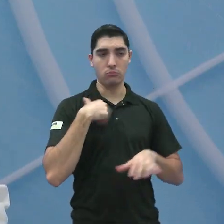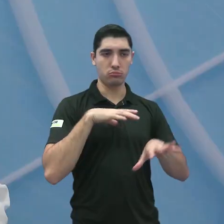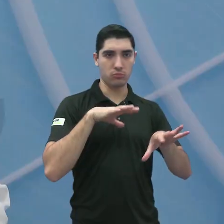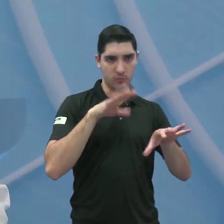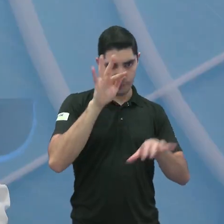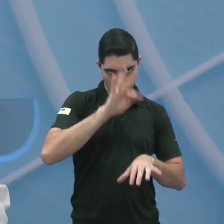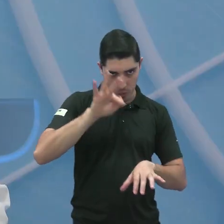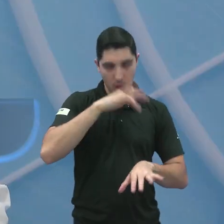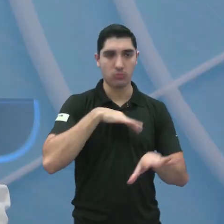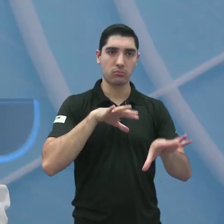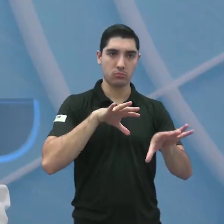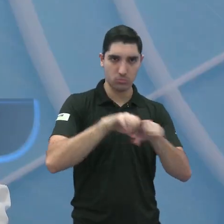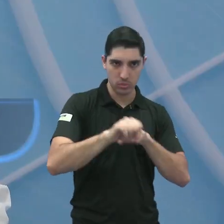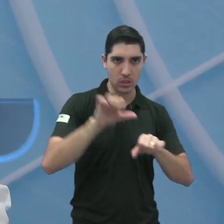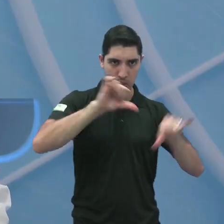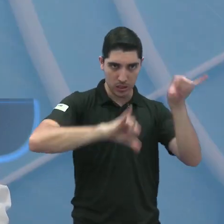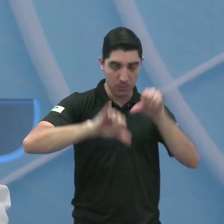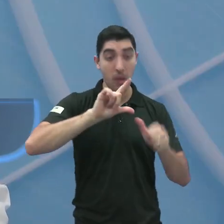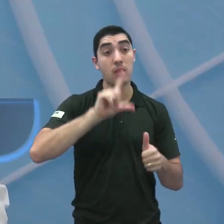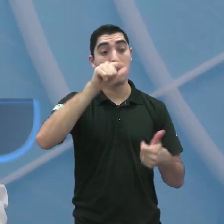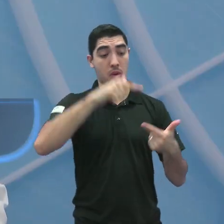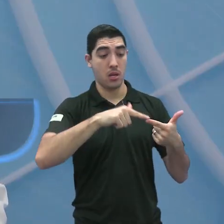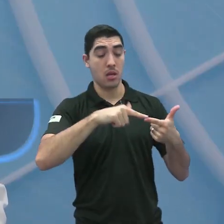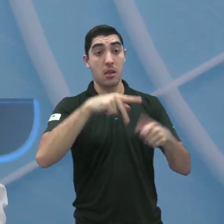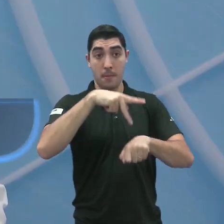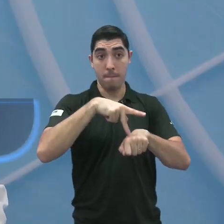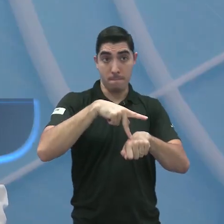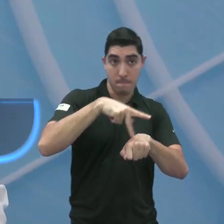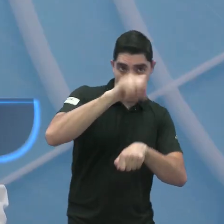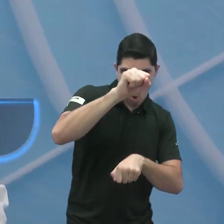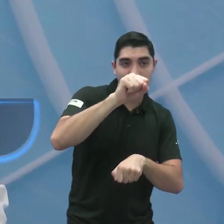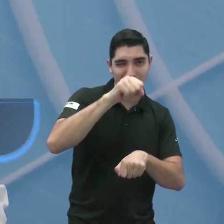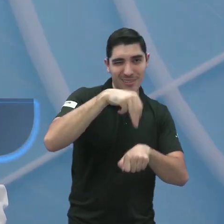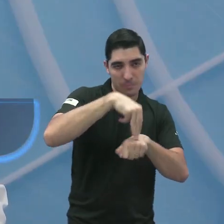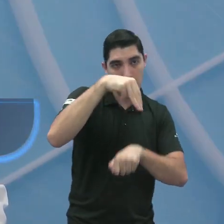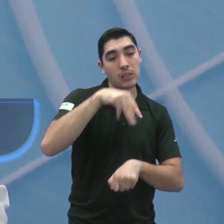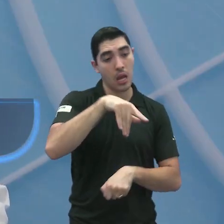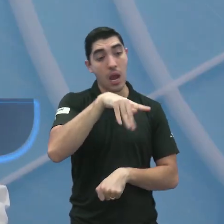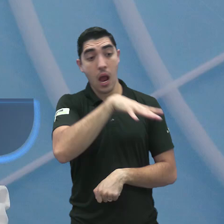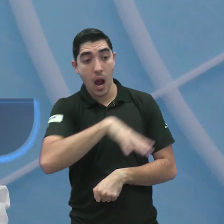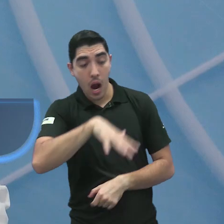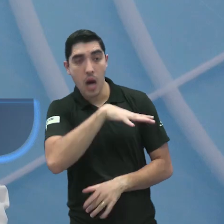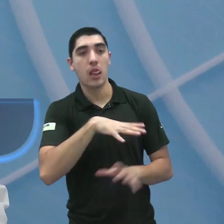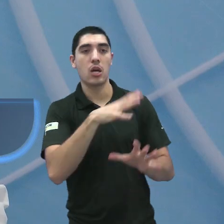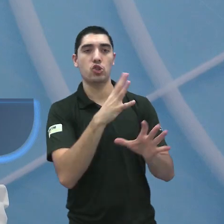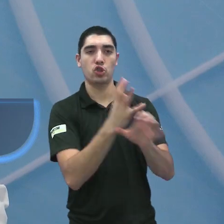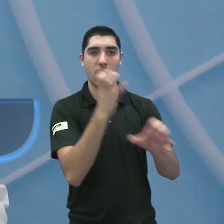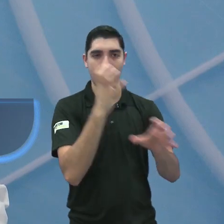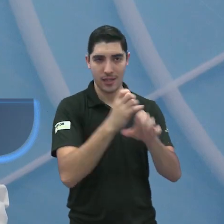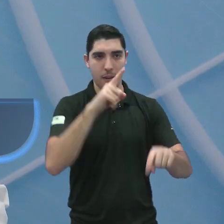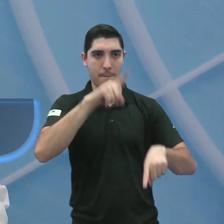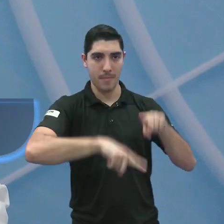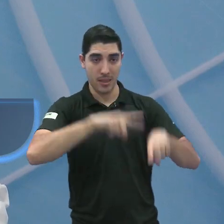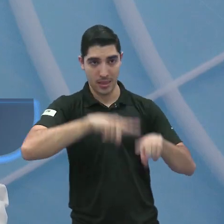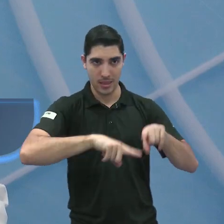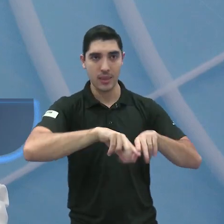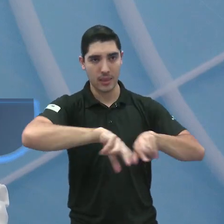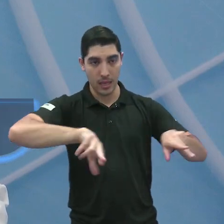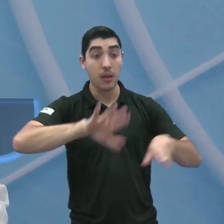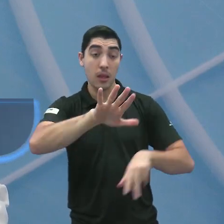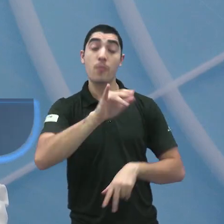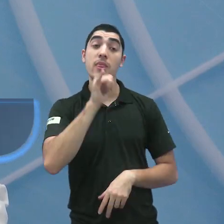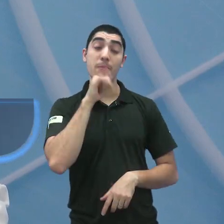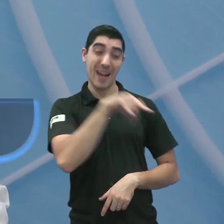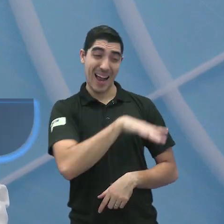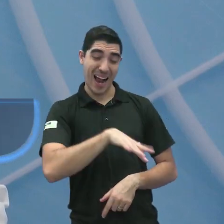a minha pós eu fiz em Engenharia de Materiais. Então, a engenharia, ela é bem masculinizada. Eu até estou cursando